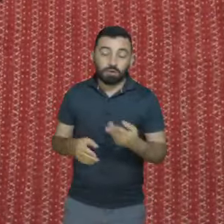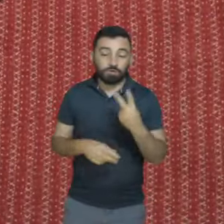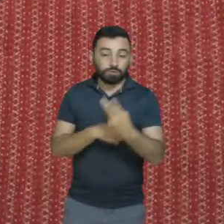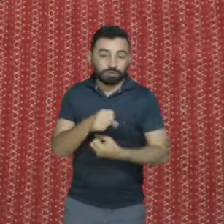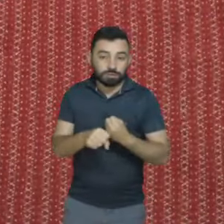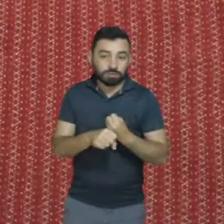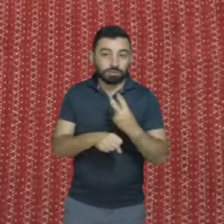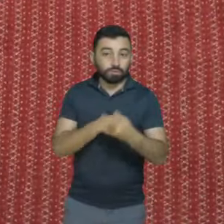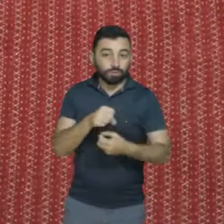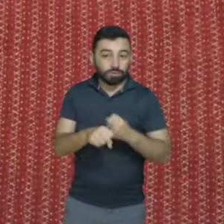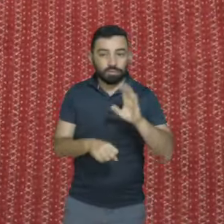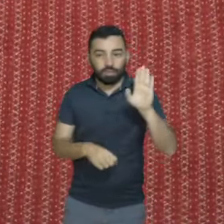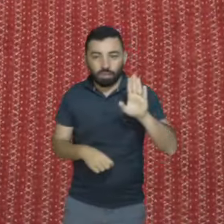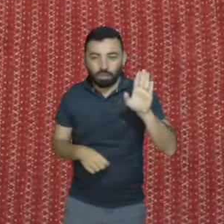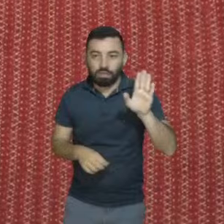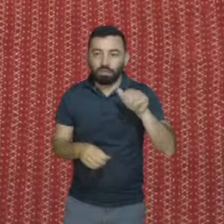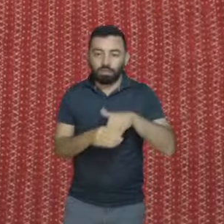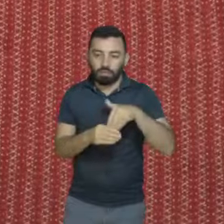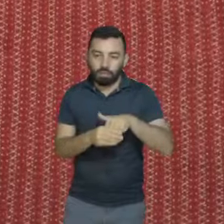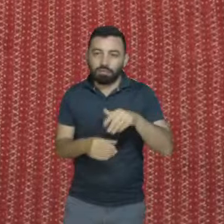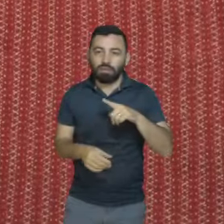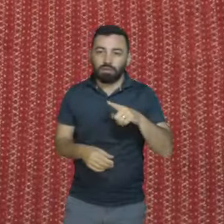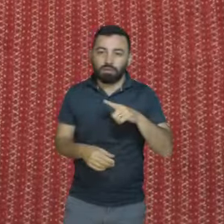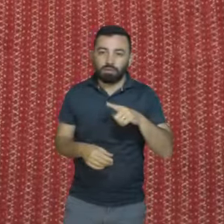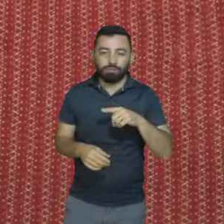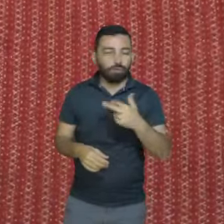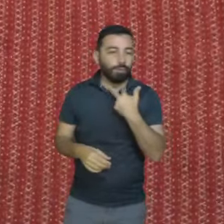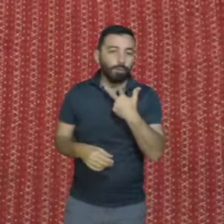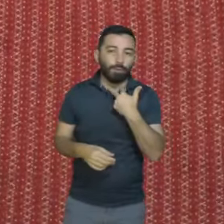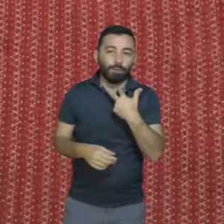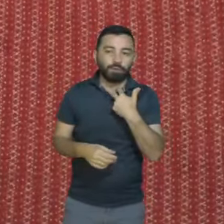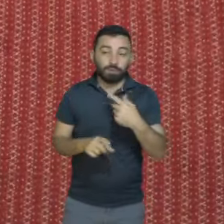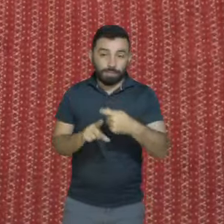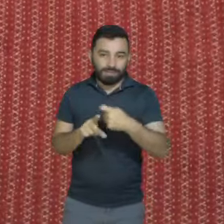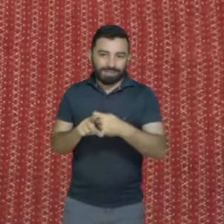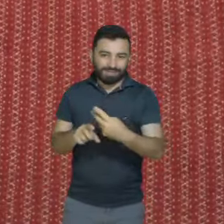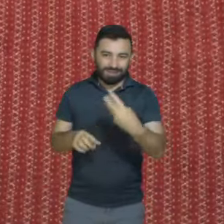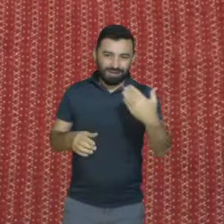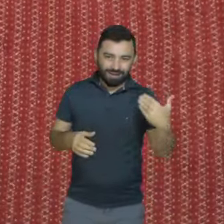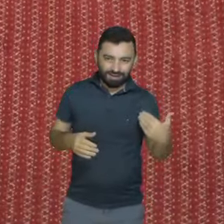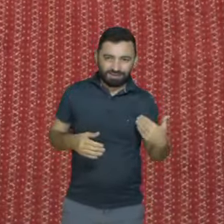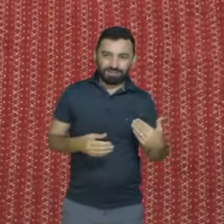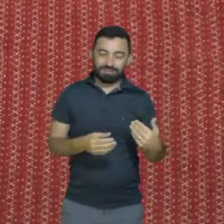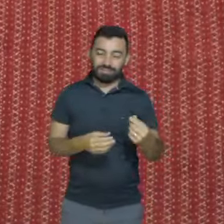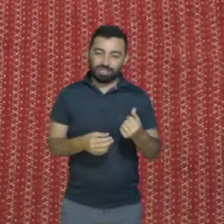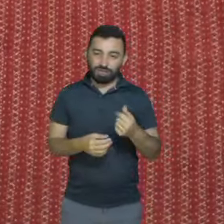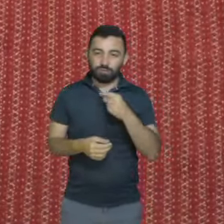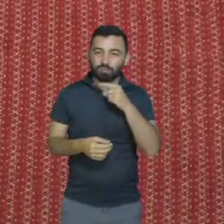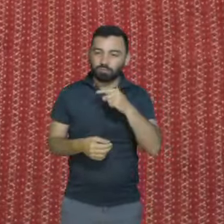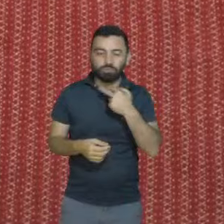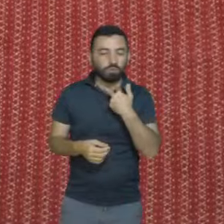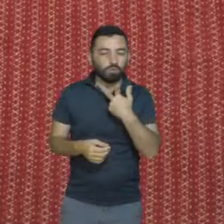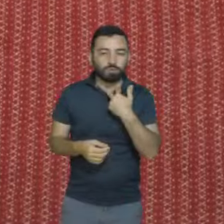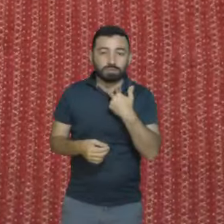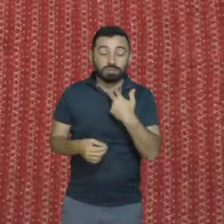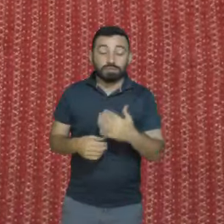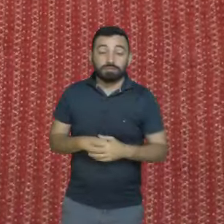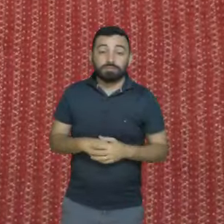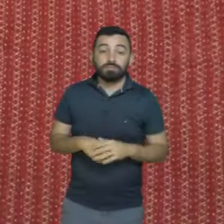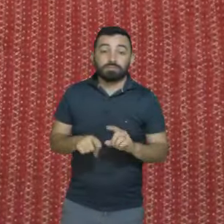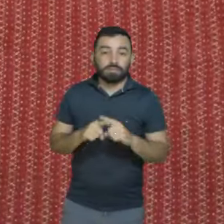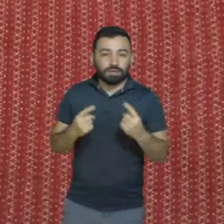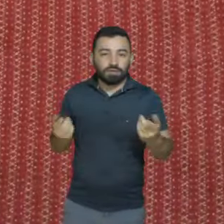eleições, que trava todo o desenvolvimento, que não pode receber 3 meses antes das eleições os recursos. Então, dessa maneira, vai trazer um